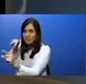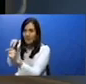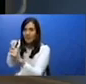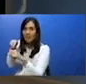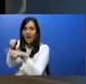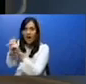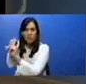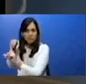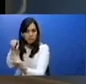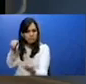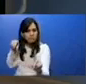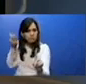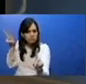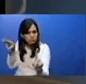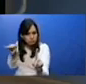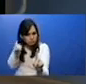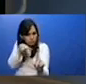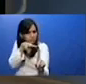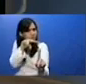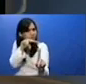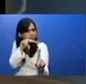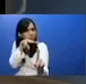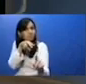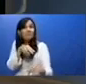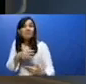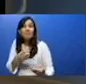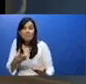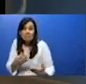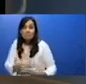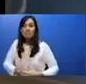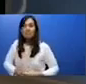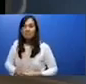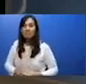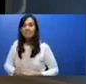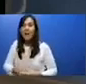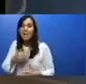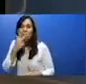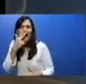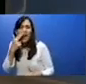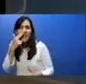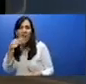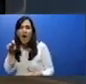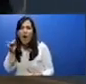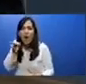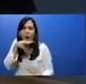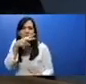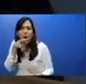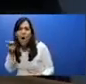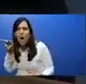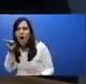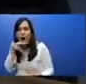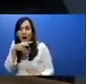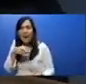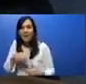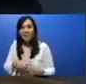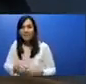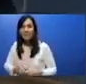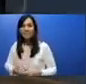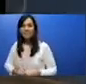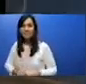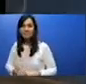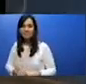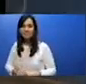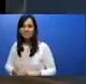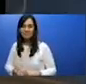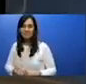Mona Lisa continua olhando. Para qualquer lado que eu for, me dá a sensação de que o olhar dela está